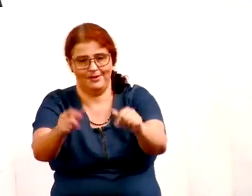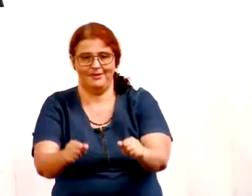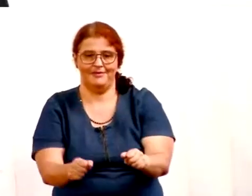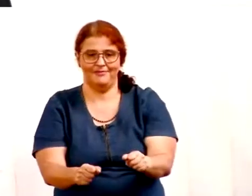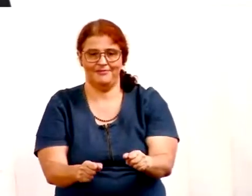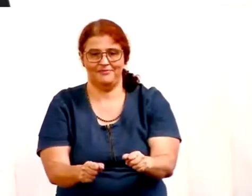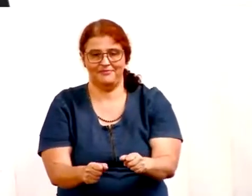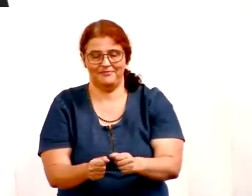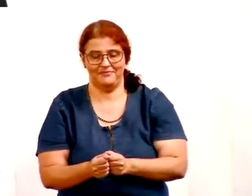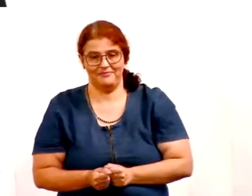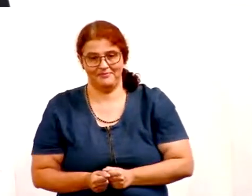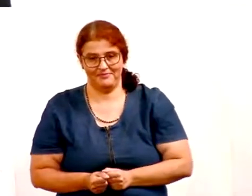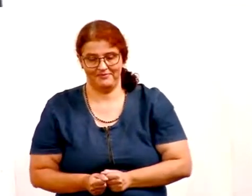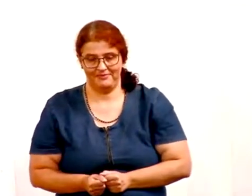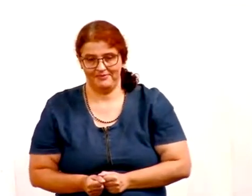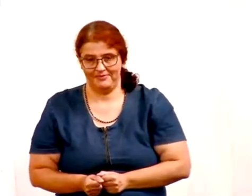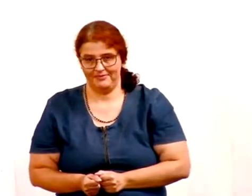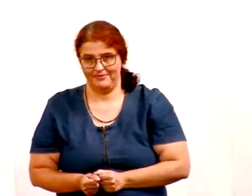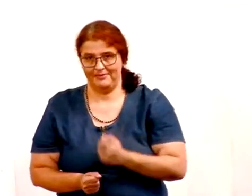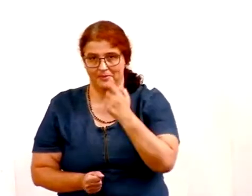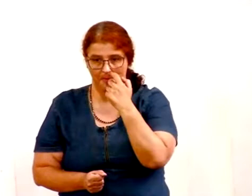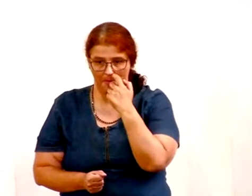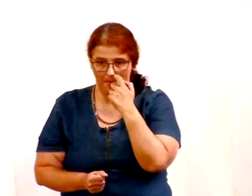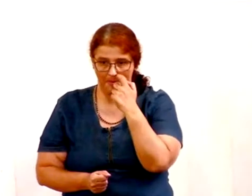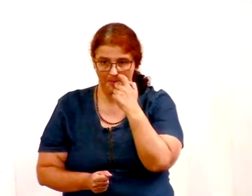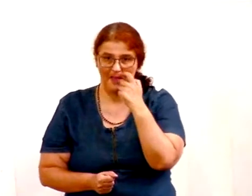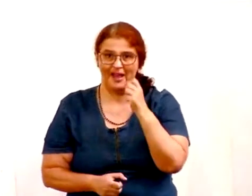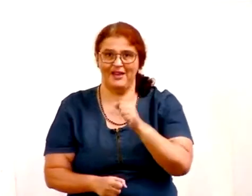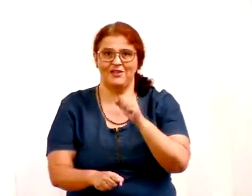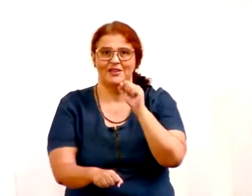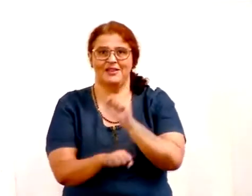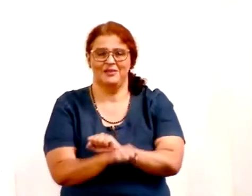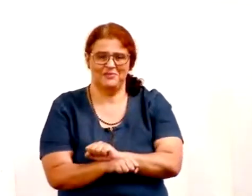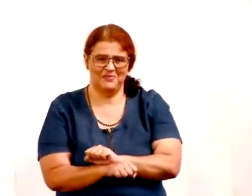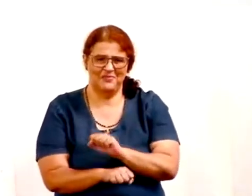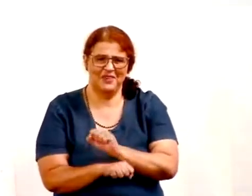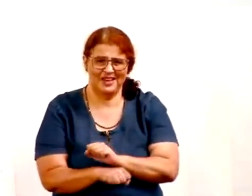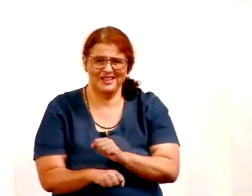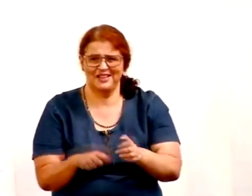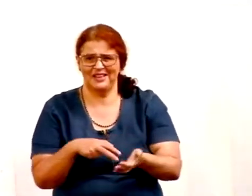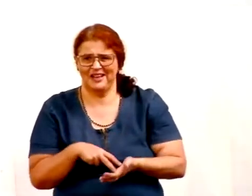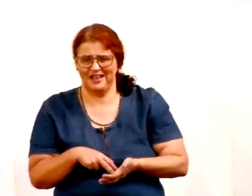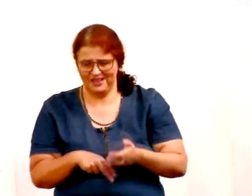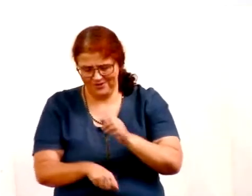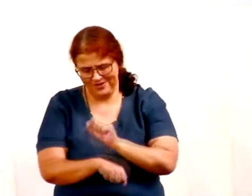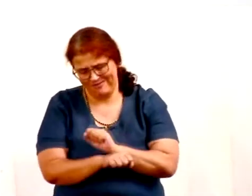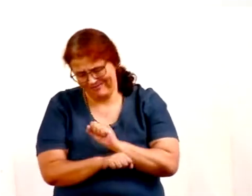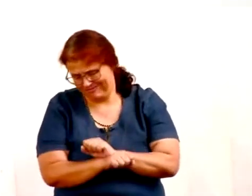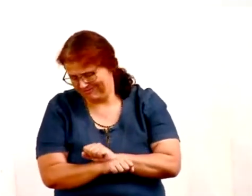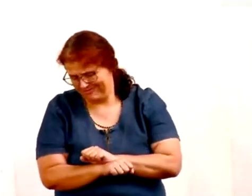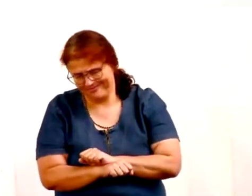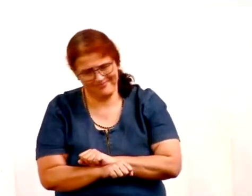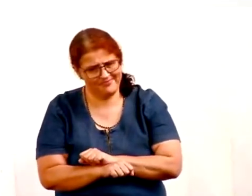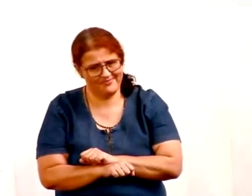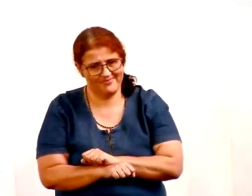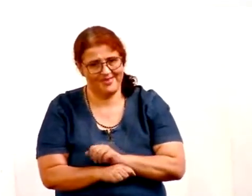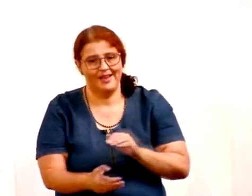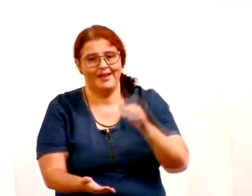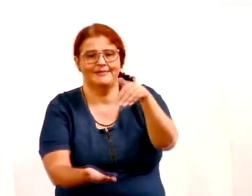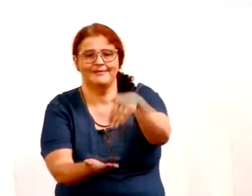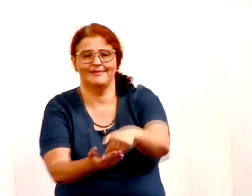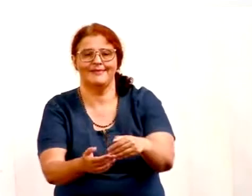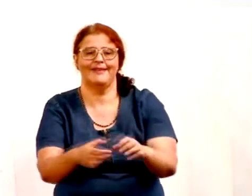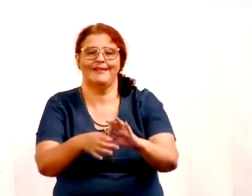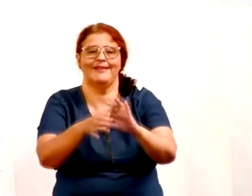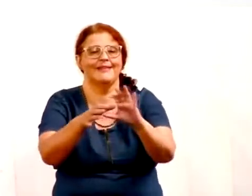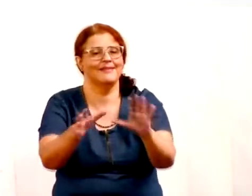de estarem como aqui aprisionados e escravizados para uma vida livre, para